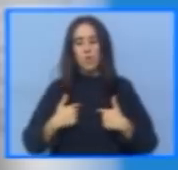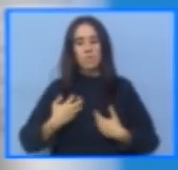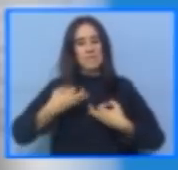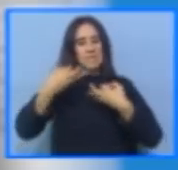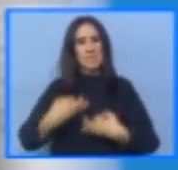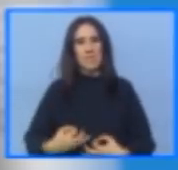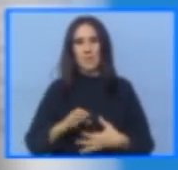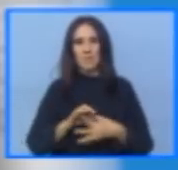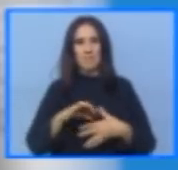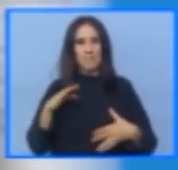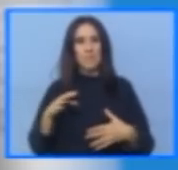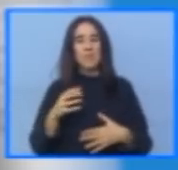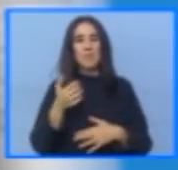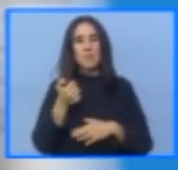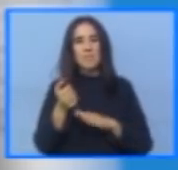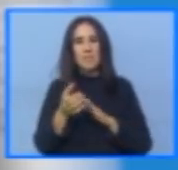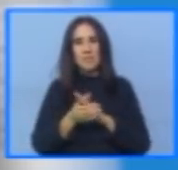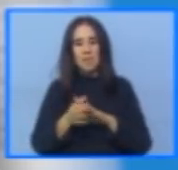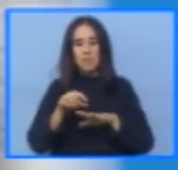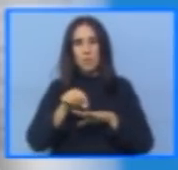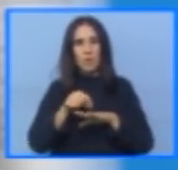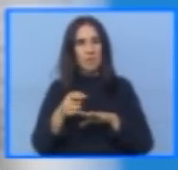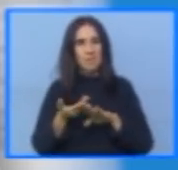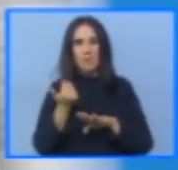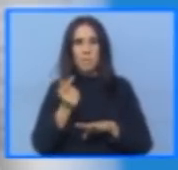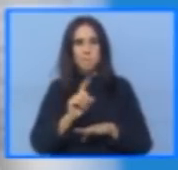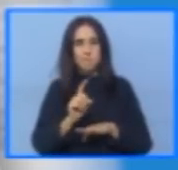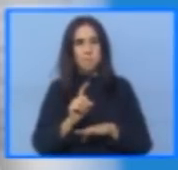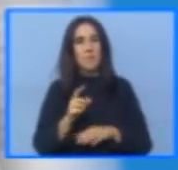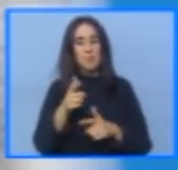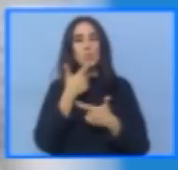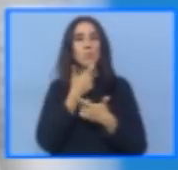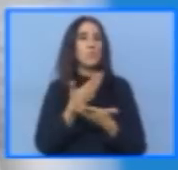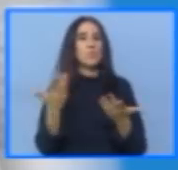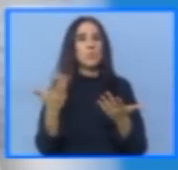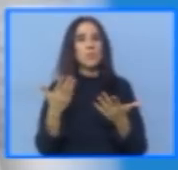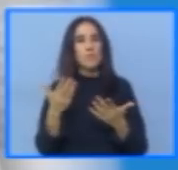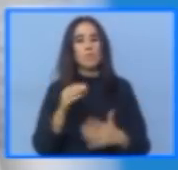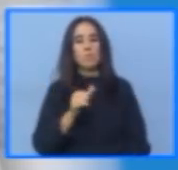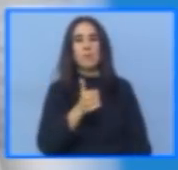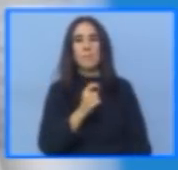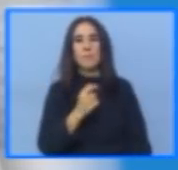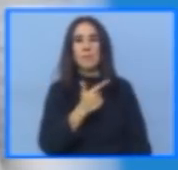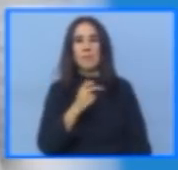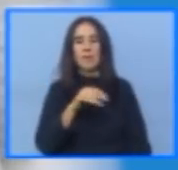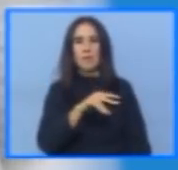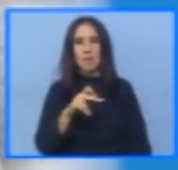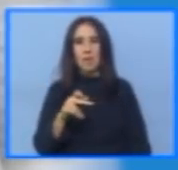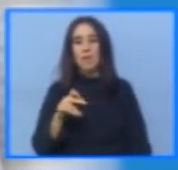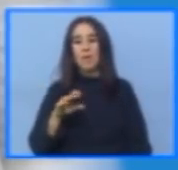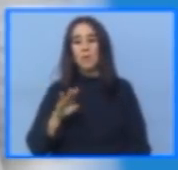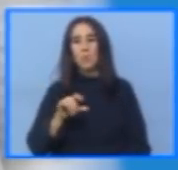digno de desatar a correia das sandálias. Tudo isto se passou em Betânia, além do